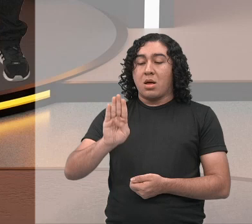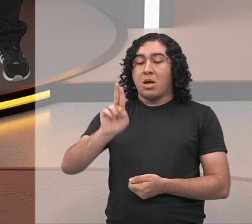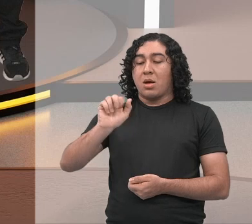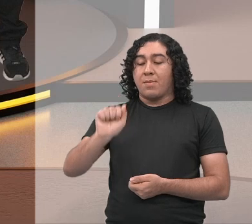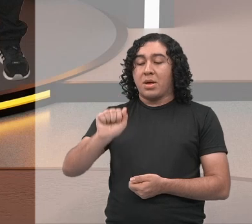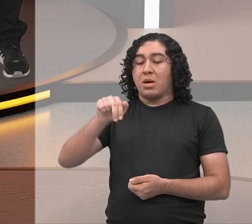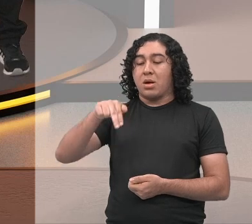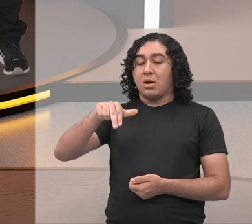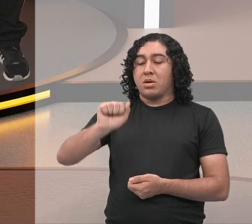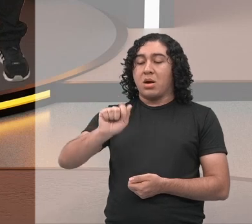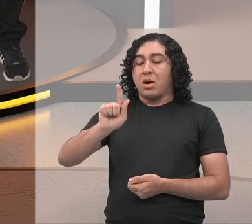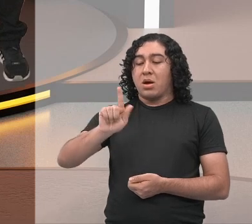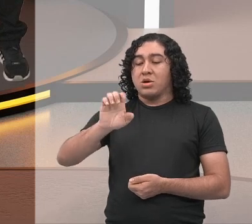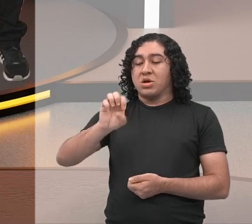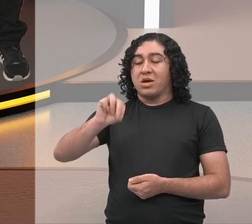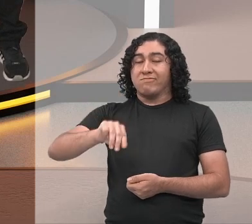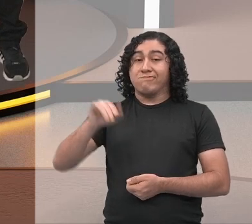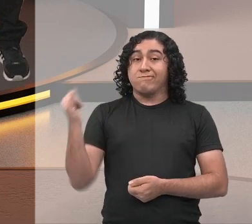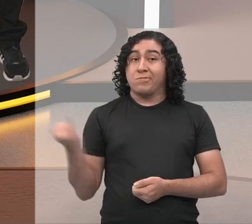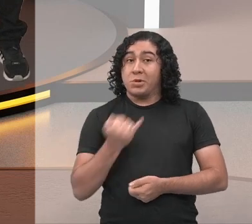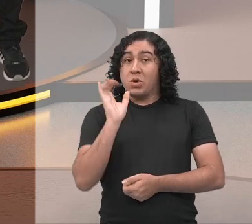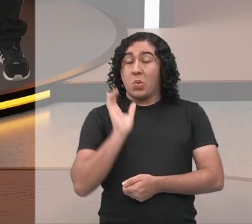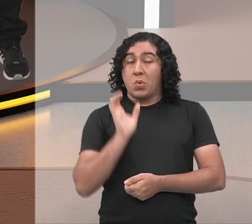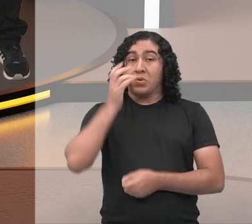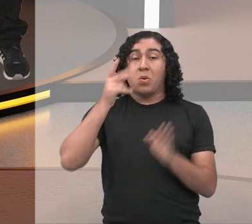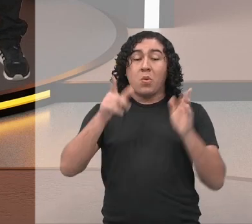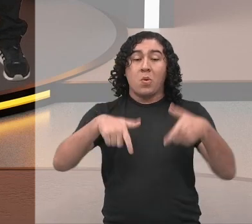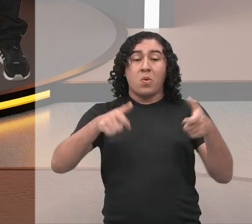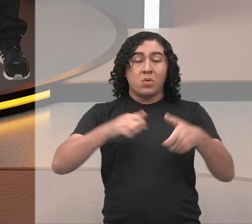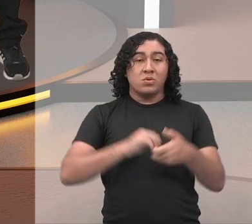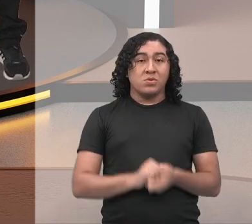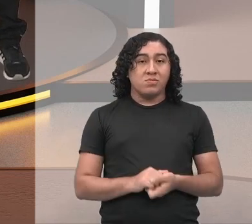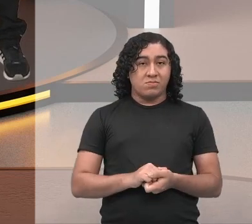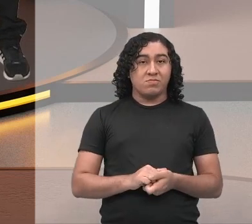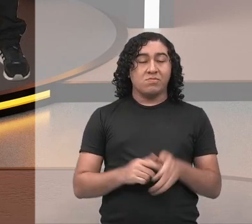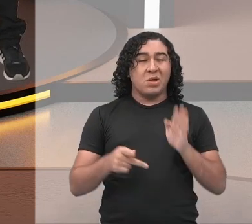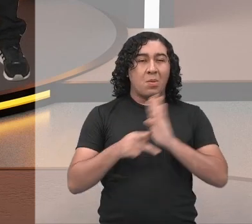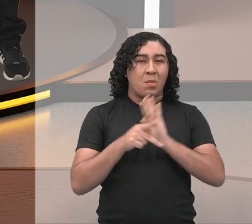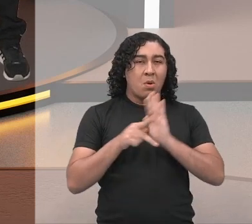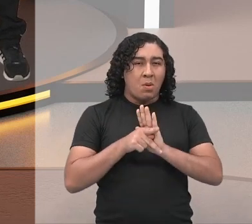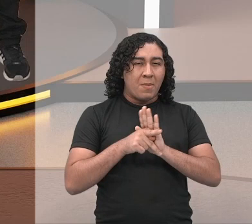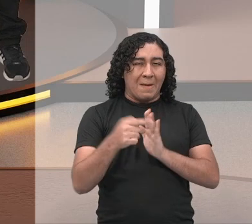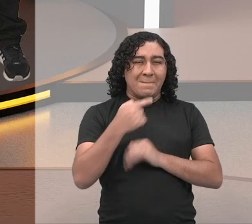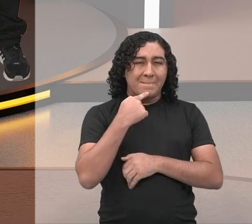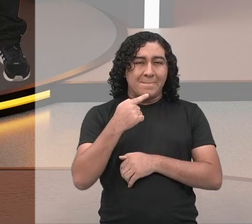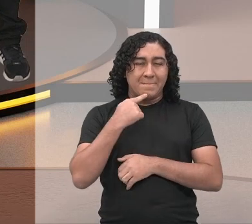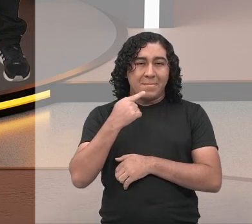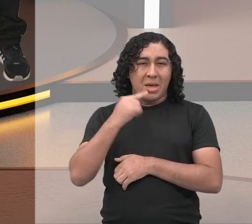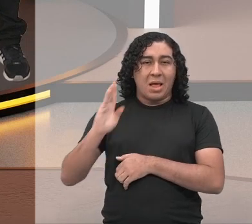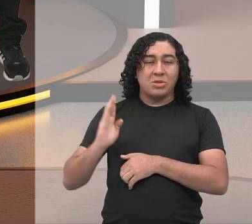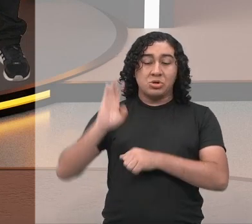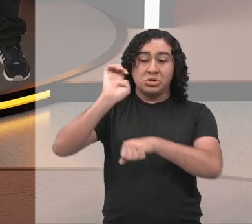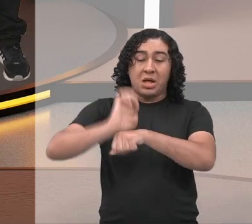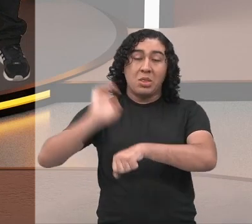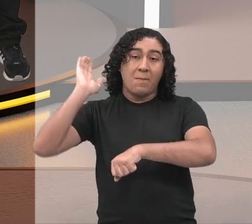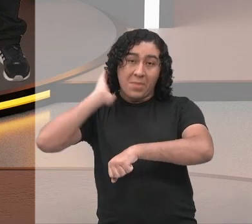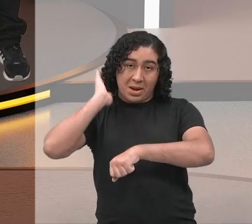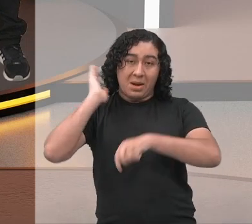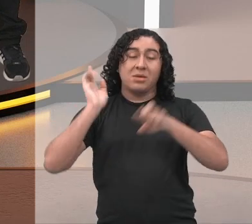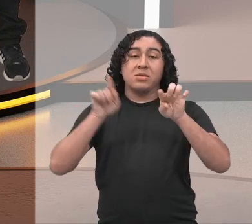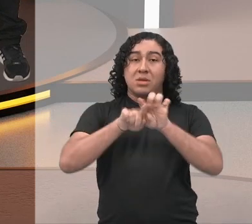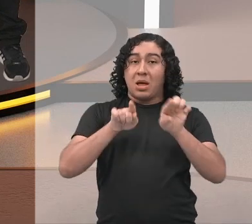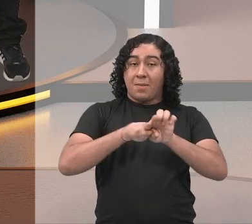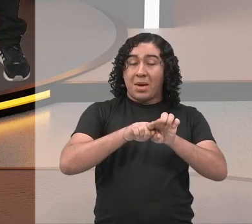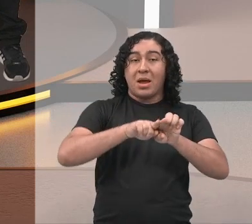Uma revolta muito importante acontecendo na região ali da província do Grão-Pará, mas também na região do Amazonas, ali, principalmente nas